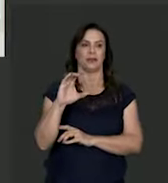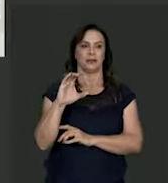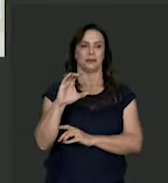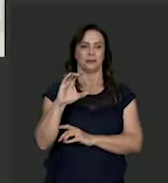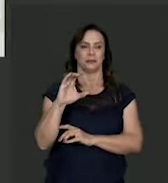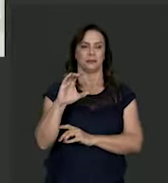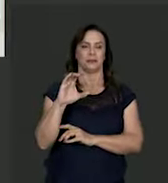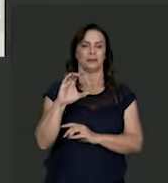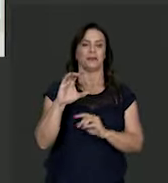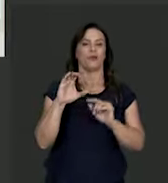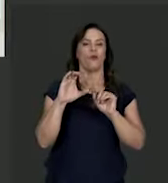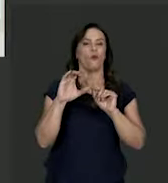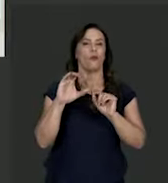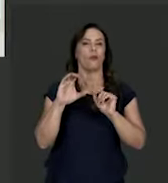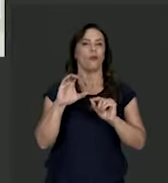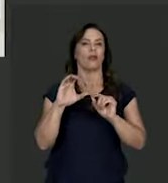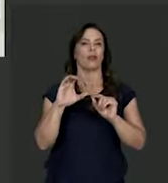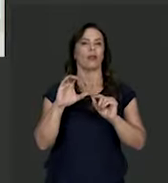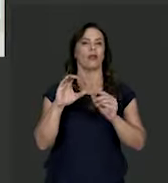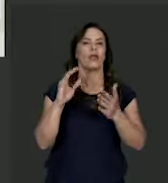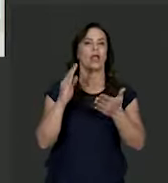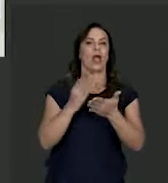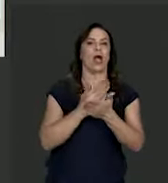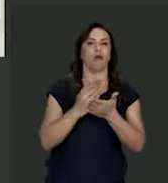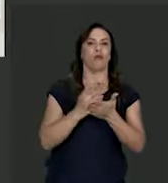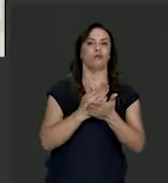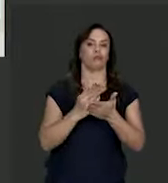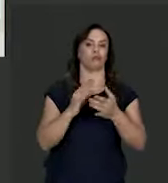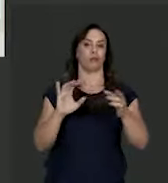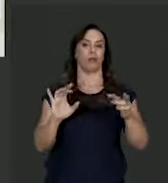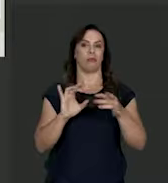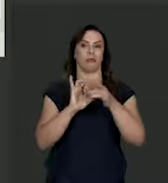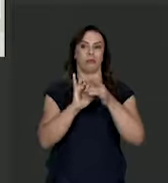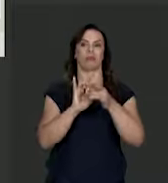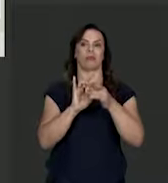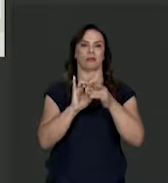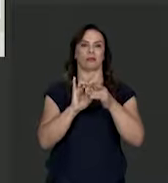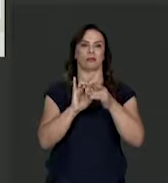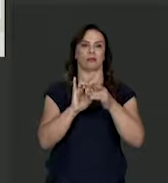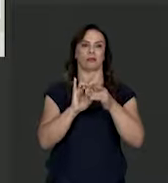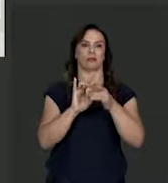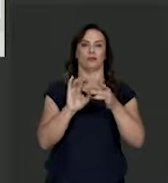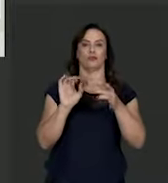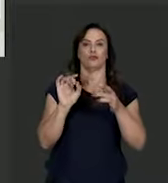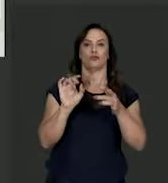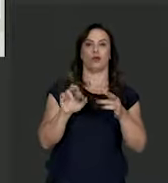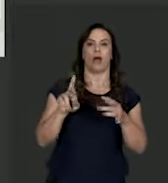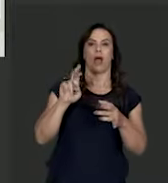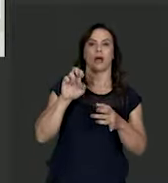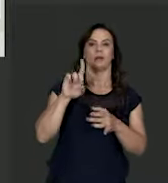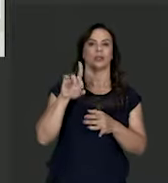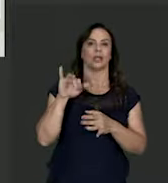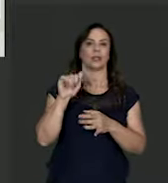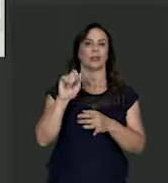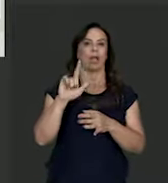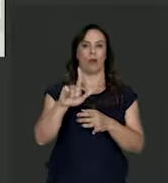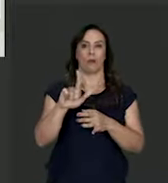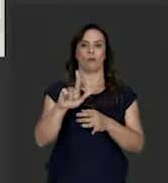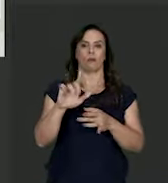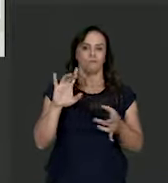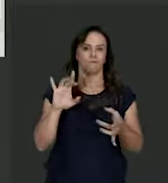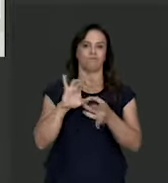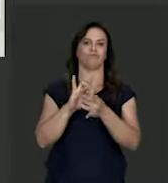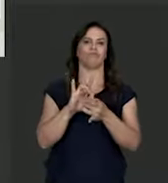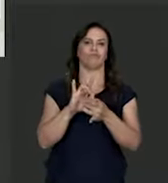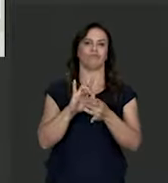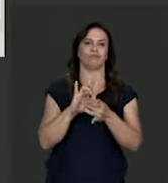da cadeia. Apenas das ligações do carbono está ligado com o radical, com a cadeia carbônica. Enquanto